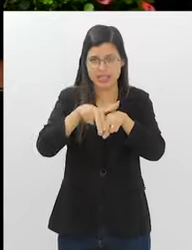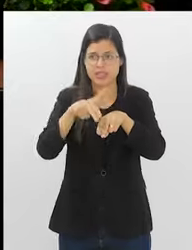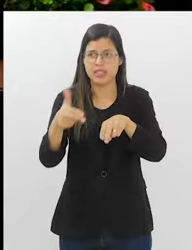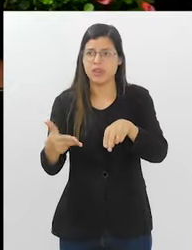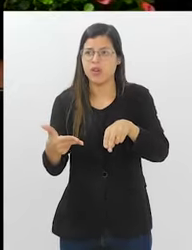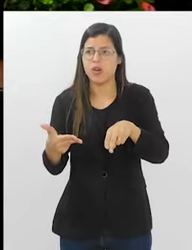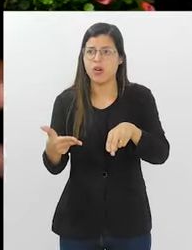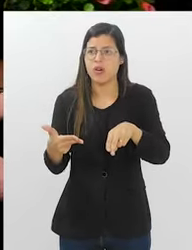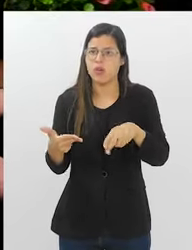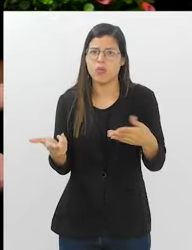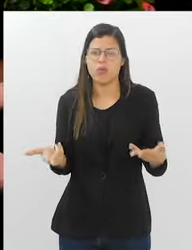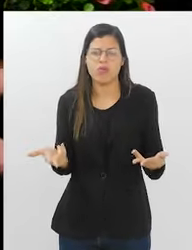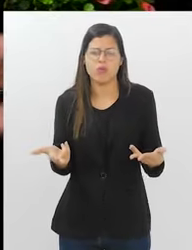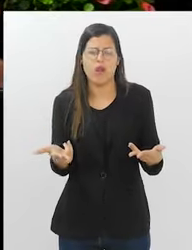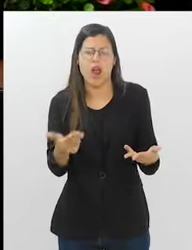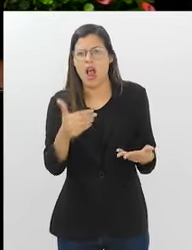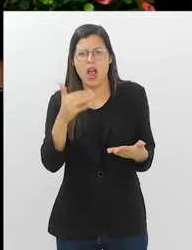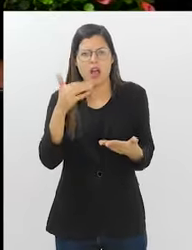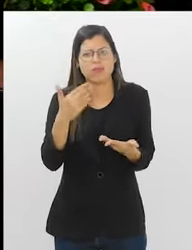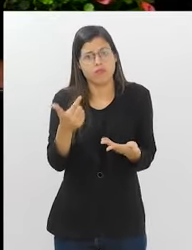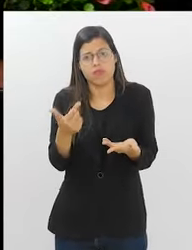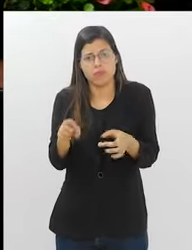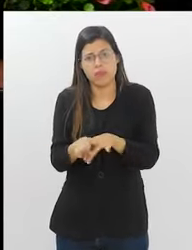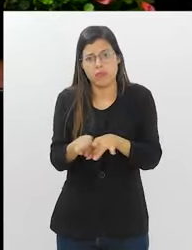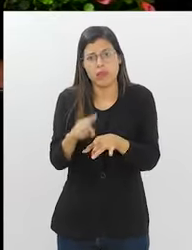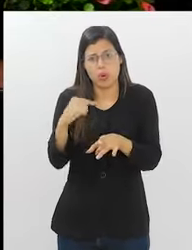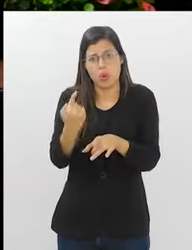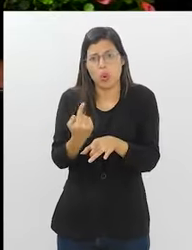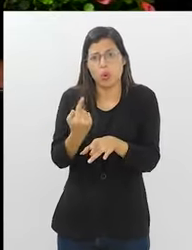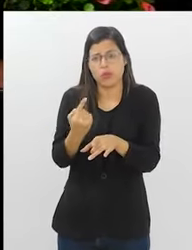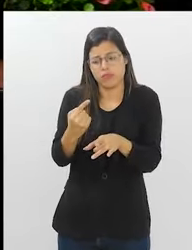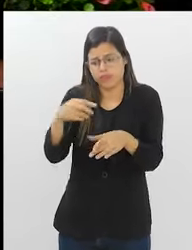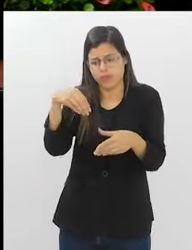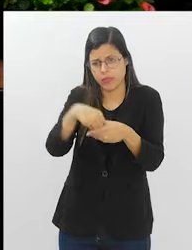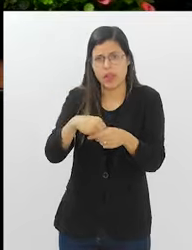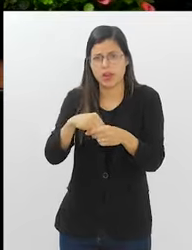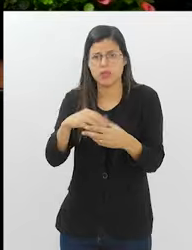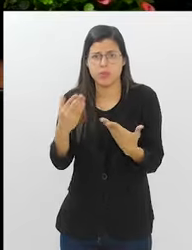com os espíritos, nos condenam. Certo. Então, a gente, como eu disse, entra nesse grande